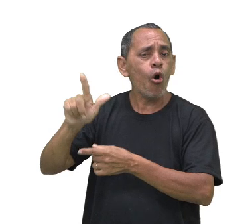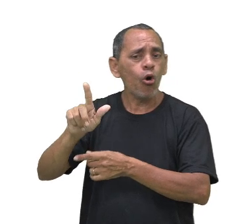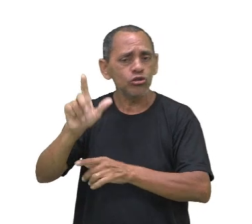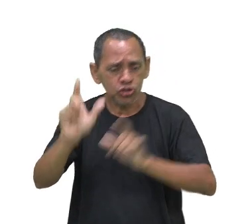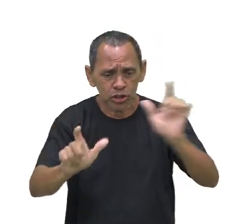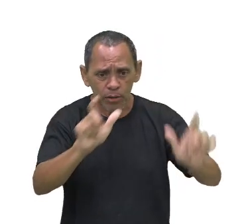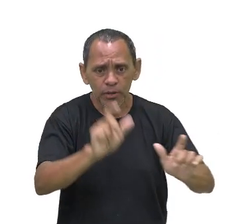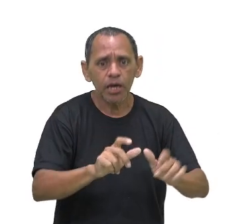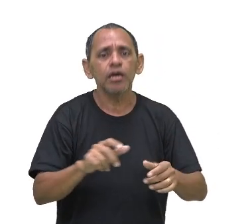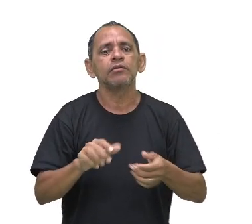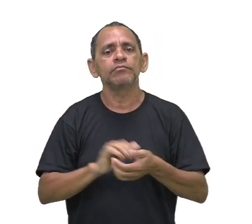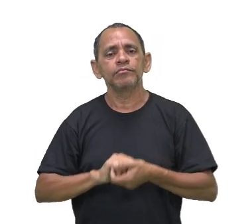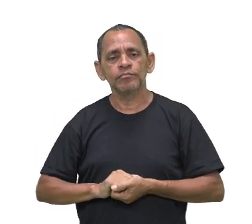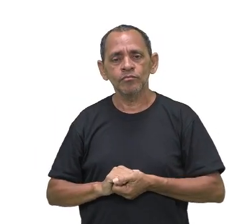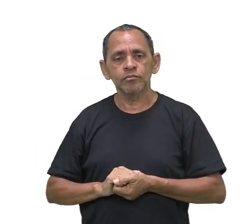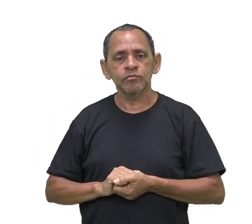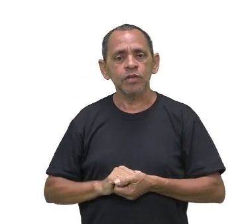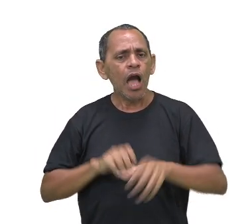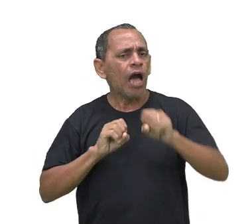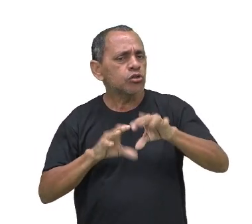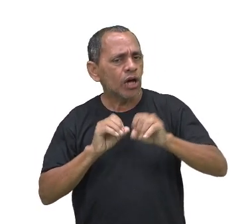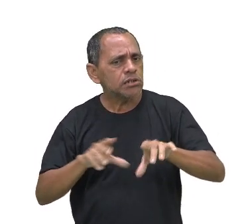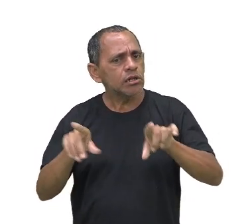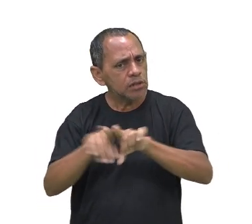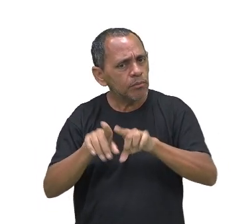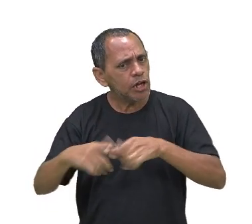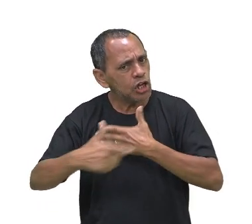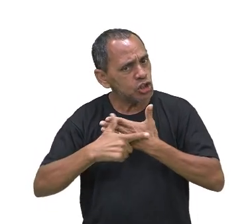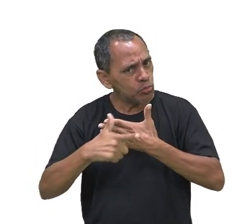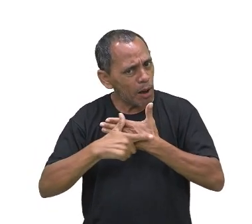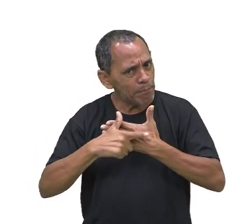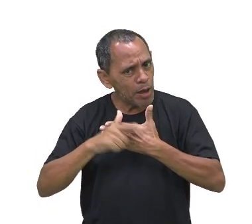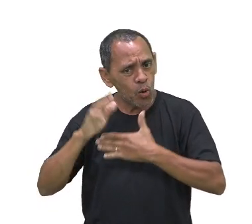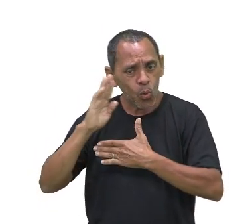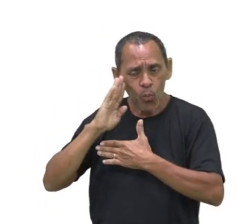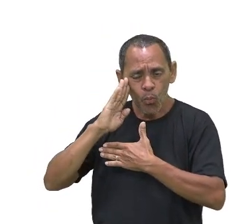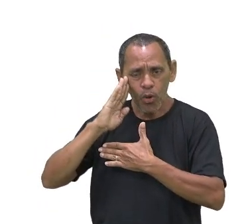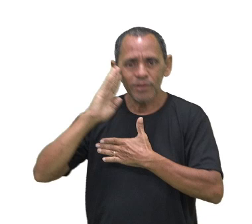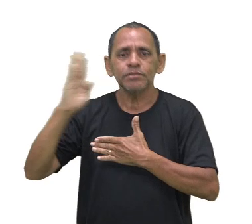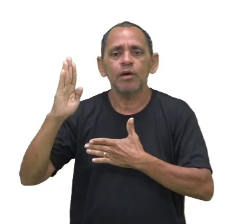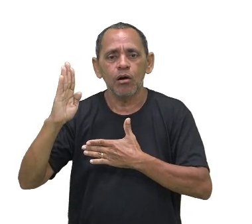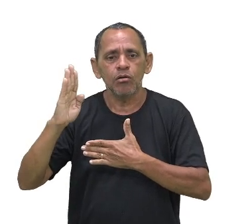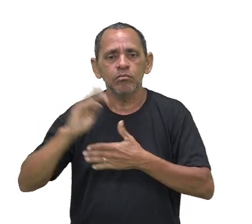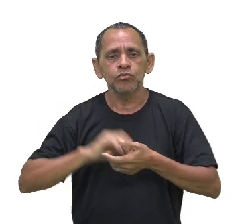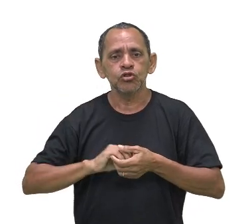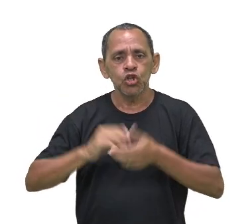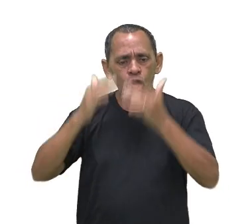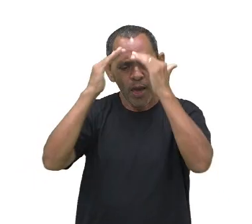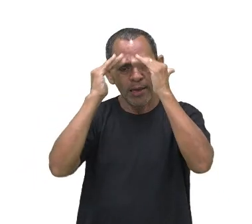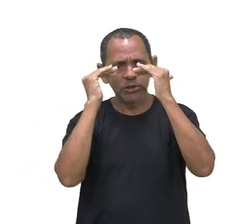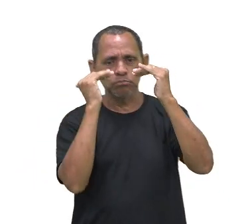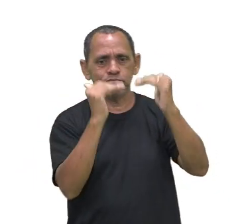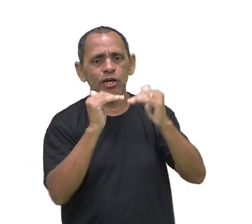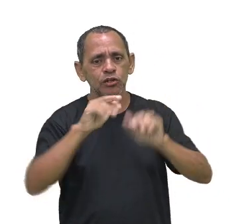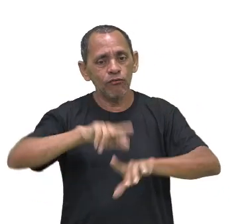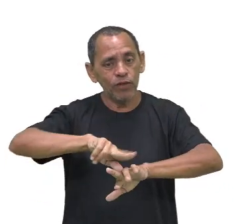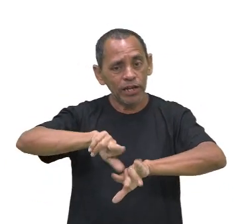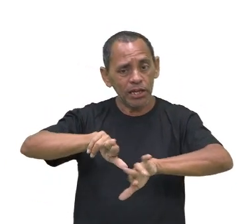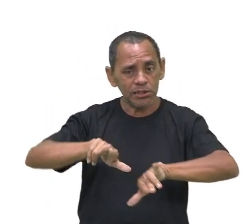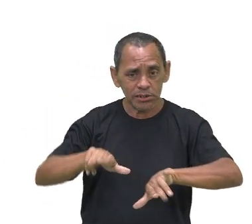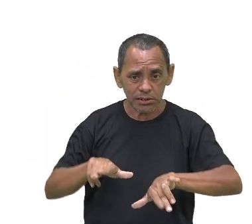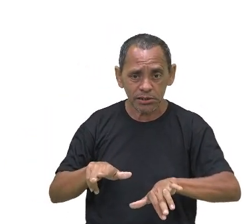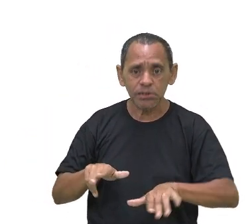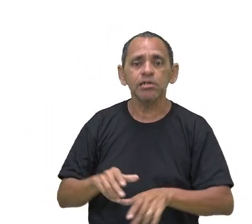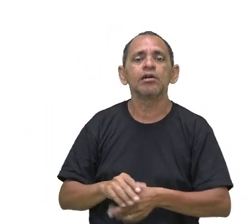tem aí um papel fundamental na questão do respeito à diversidade cultural, porque a